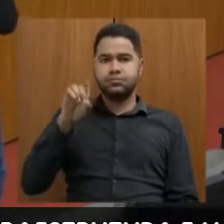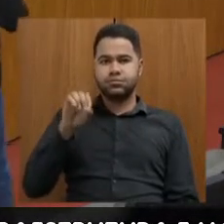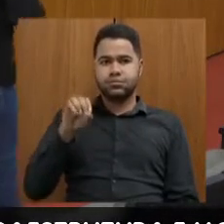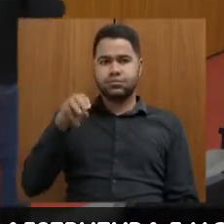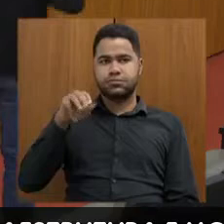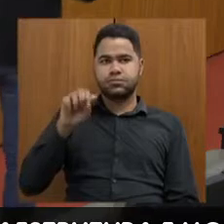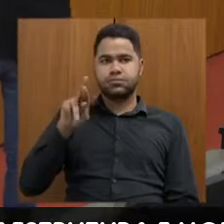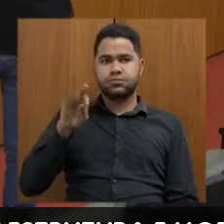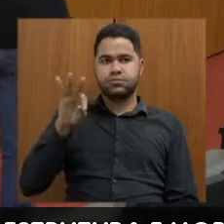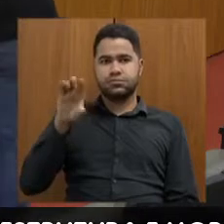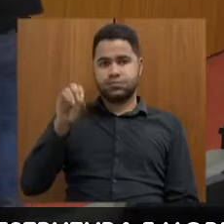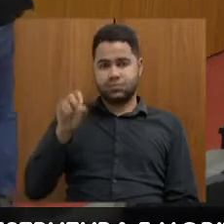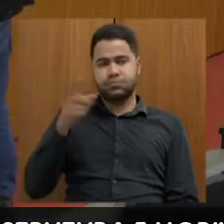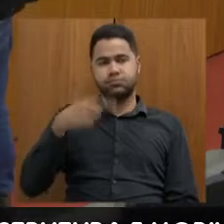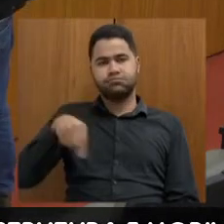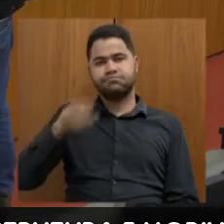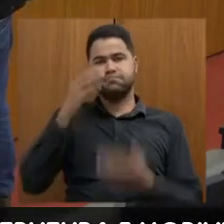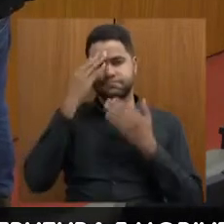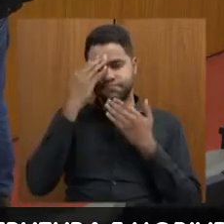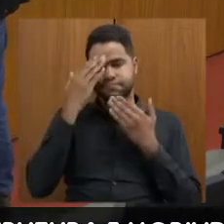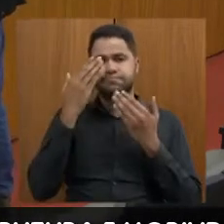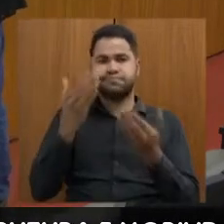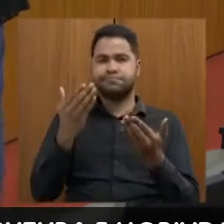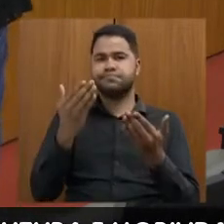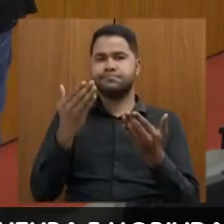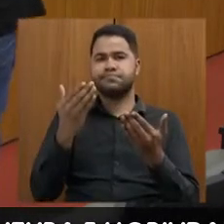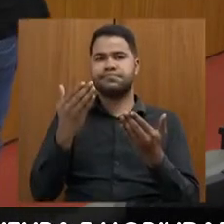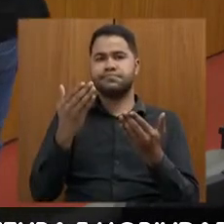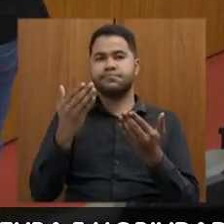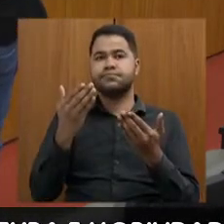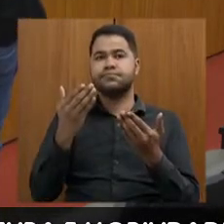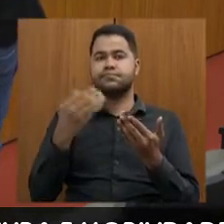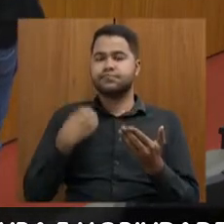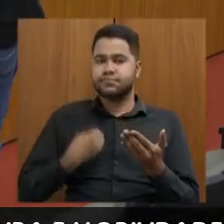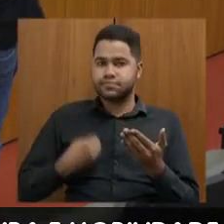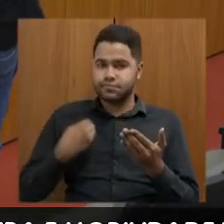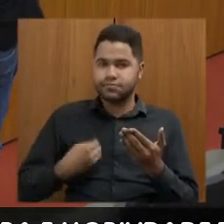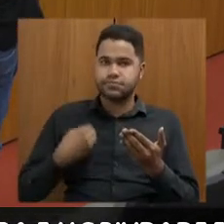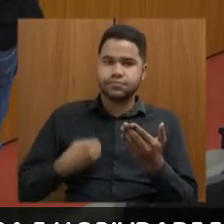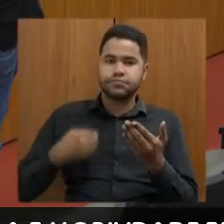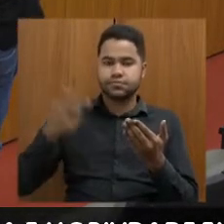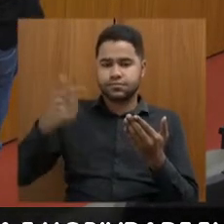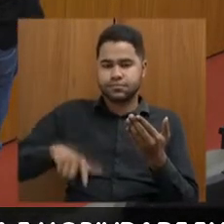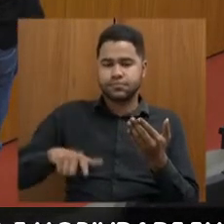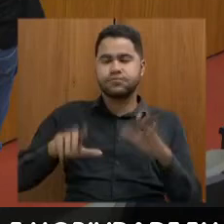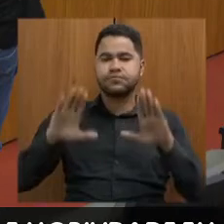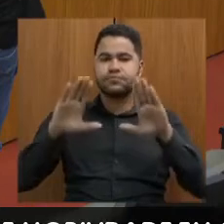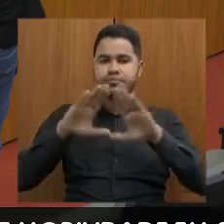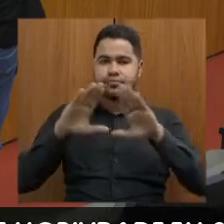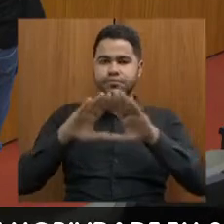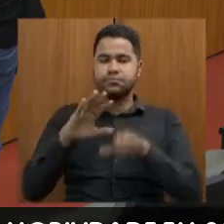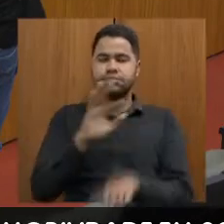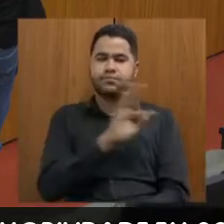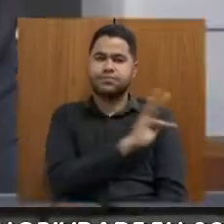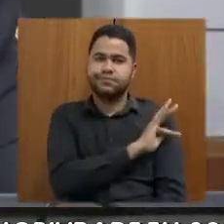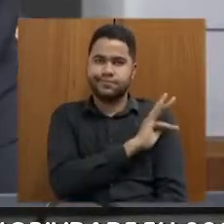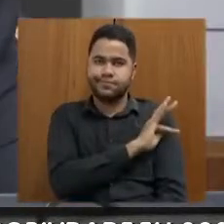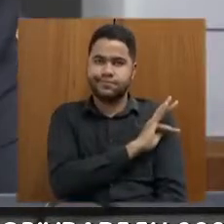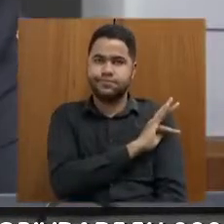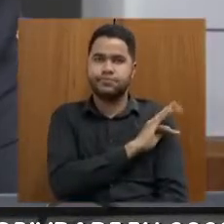e nós agradecemos aqui a sua presença e mais esse Assembleia fiscaliza